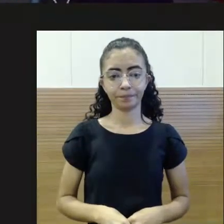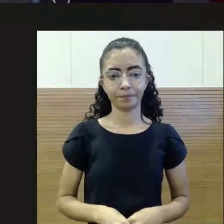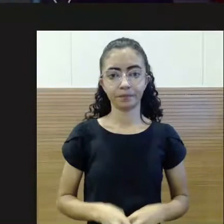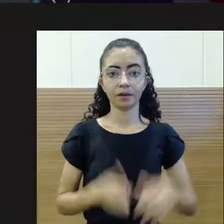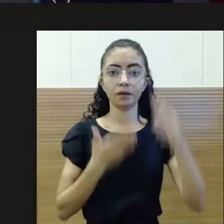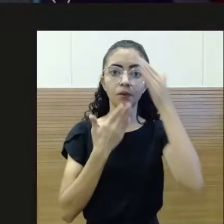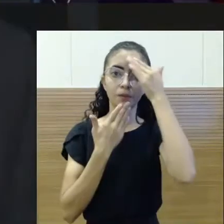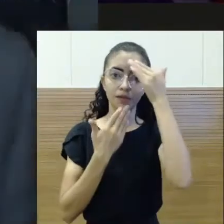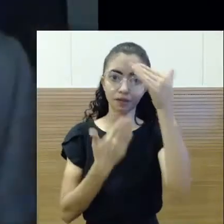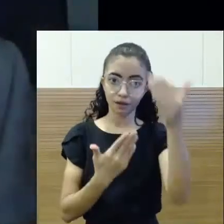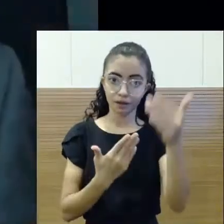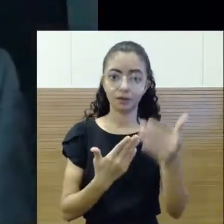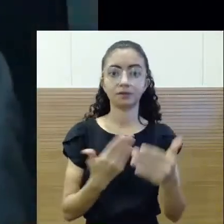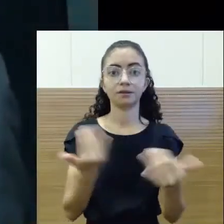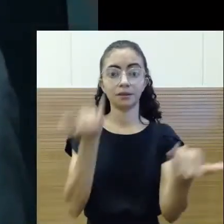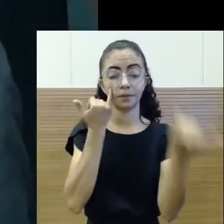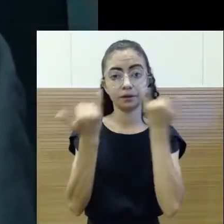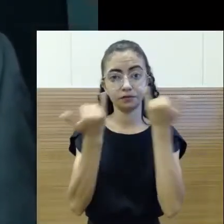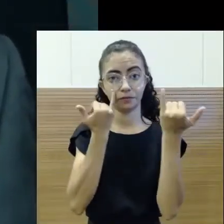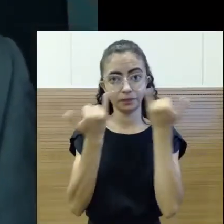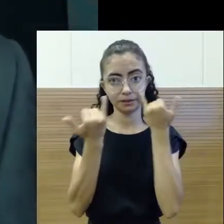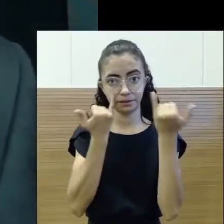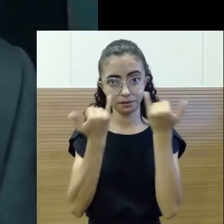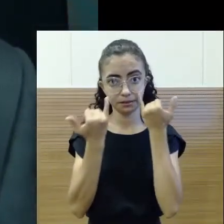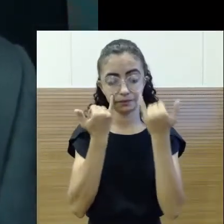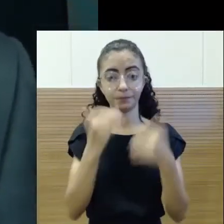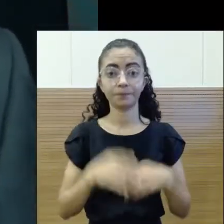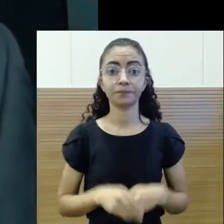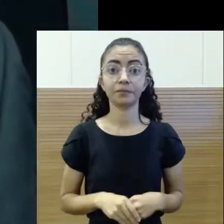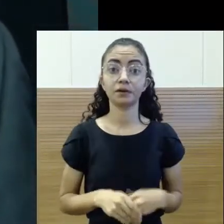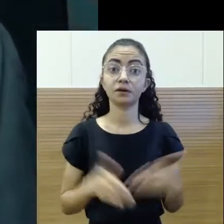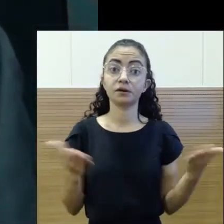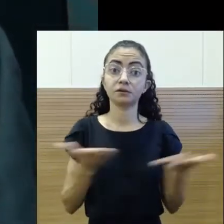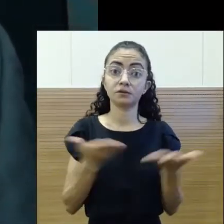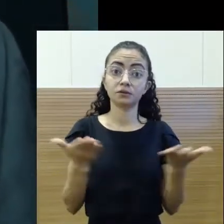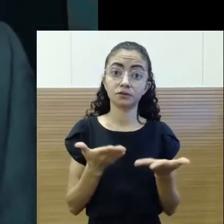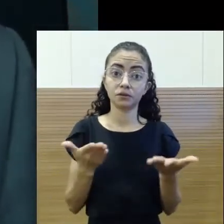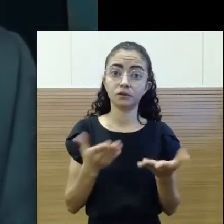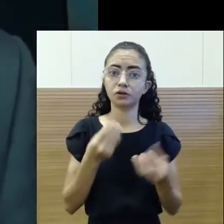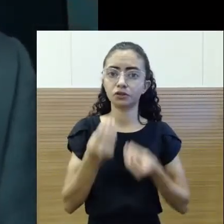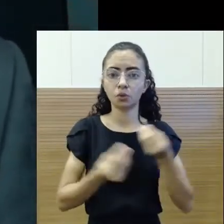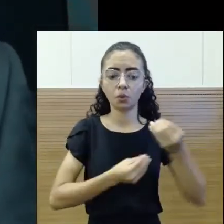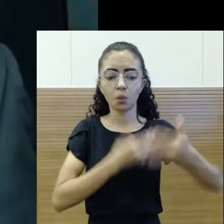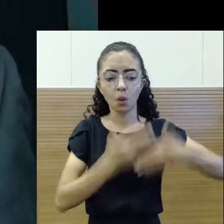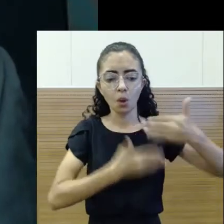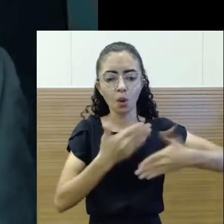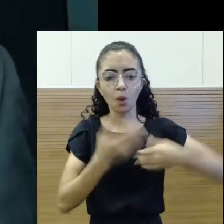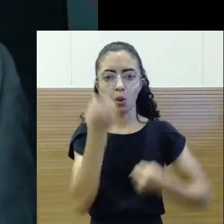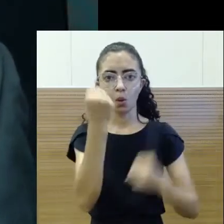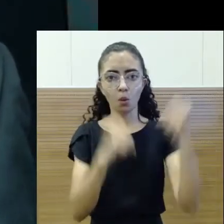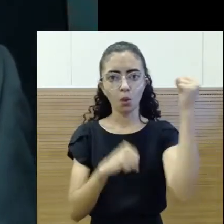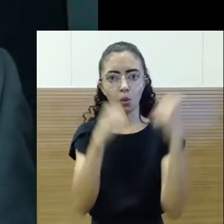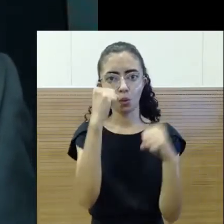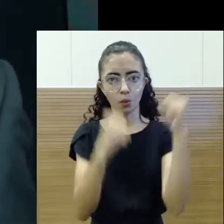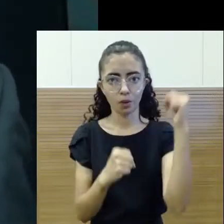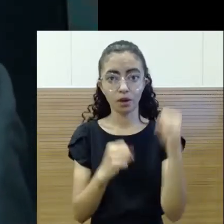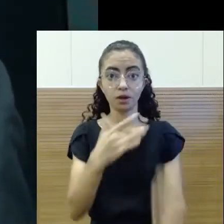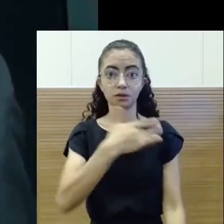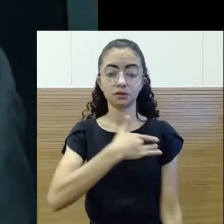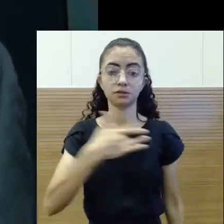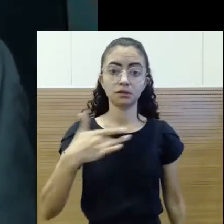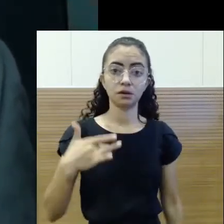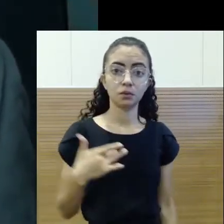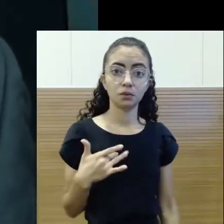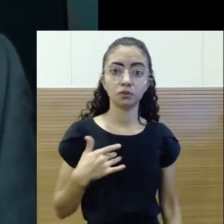Obrigado pelas informações, doutor Carlos. Agora, para falar sobre o processamento de alimentos, saúde e